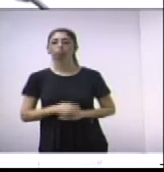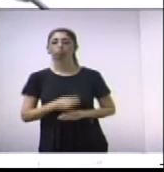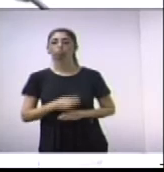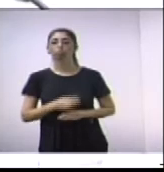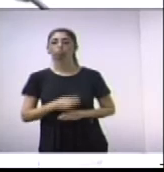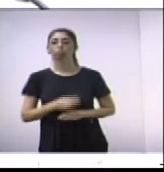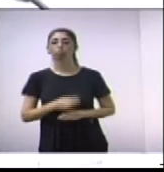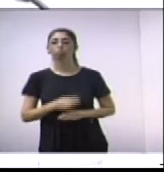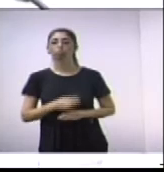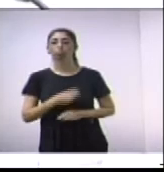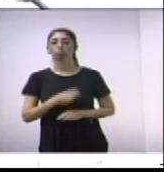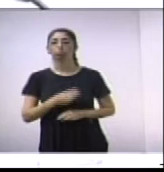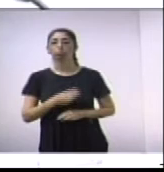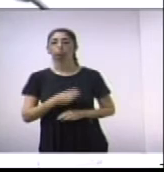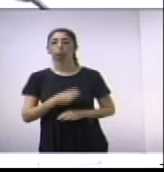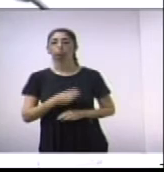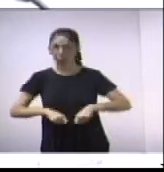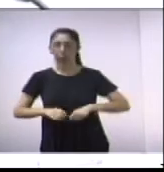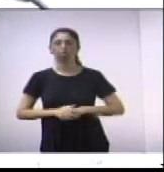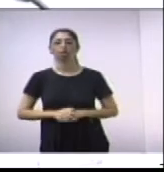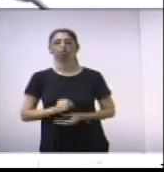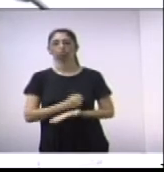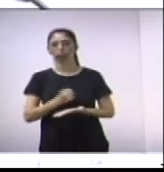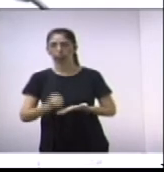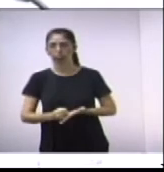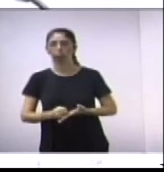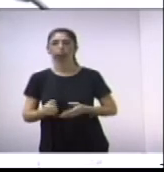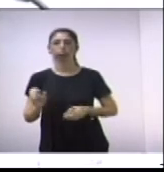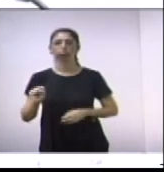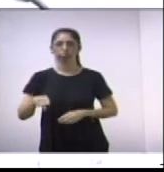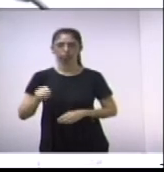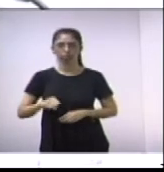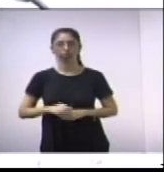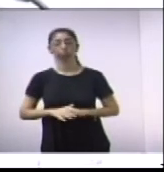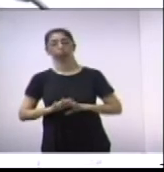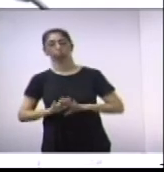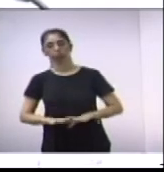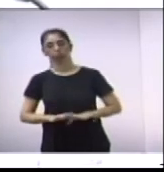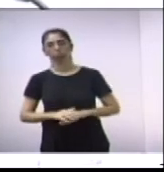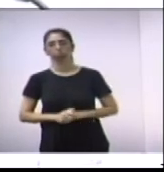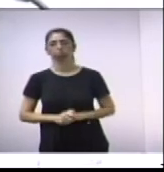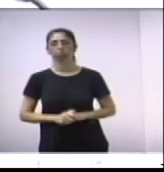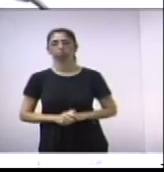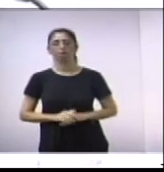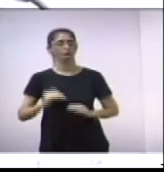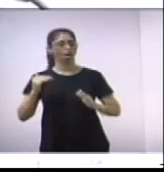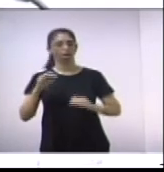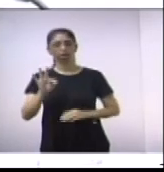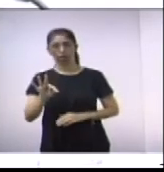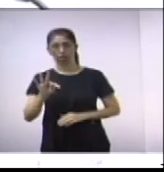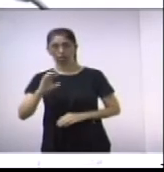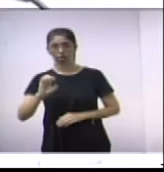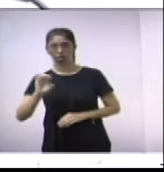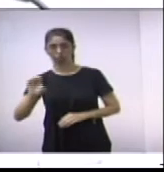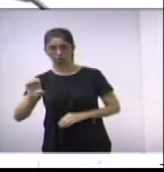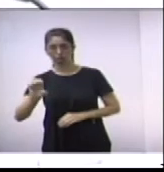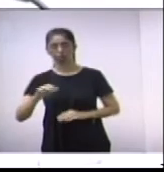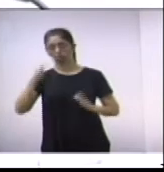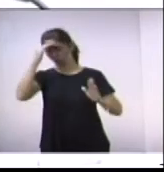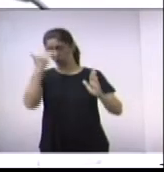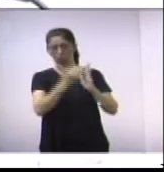lícita, deu-se por meio de pregão e não visou burlar a proibição do Tribunal de Contas, mas sim trazer alegria à população